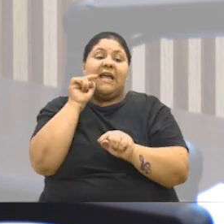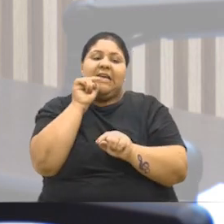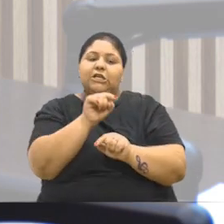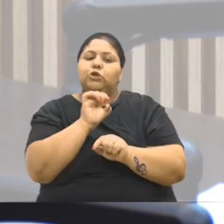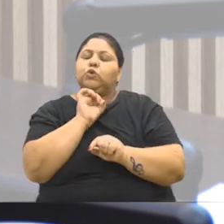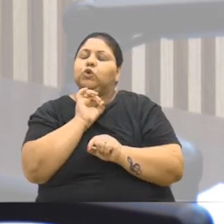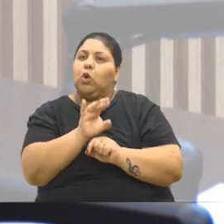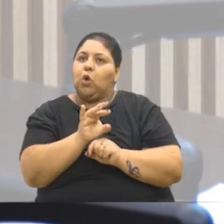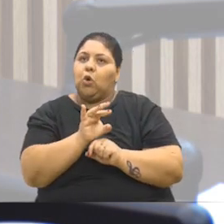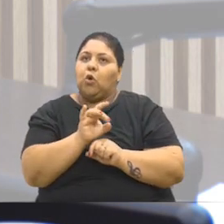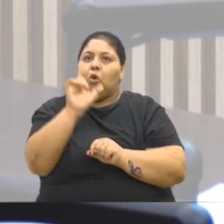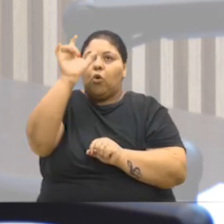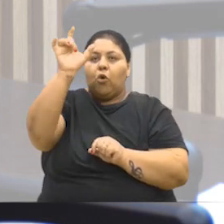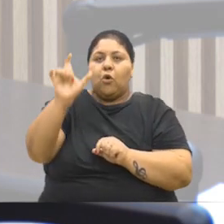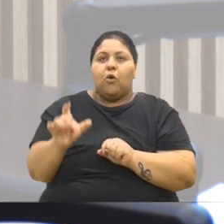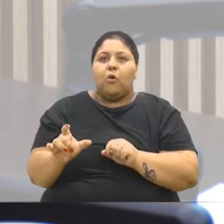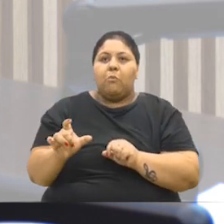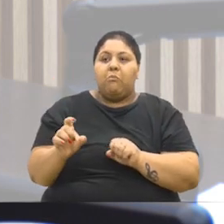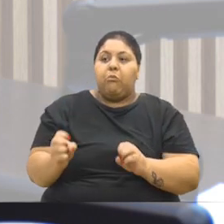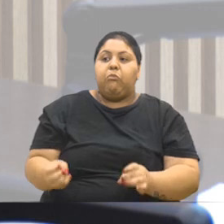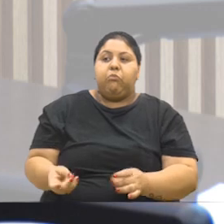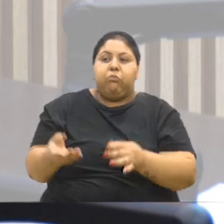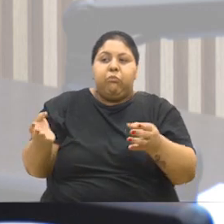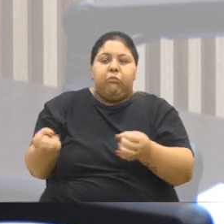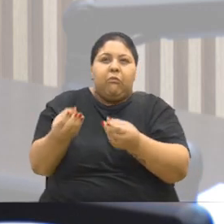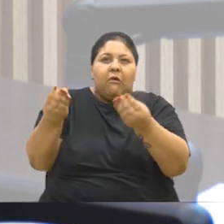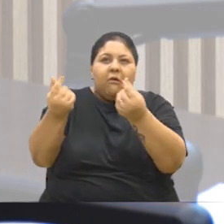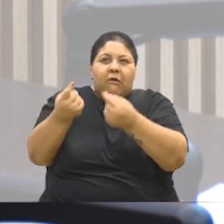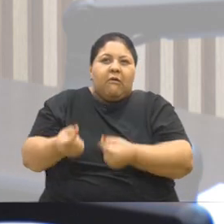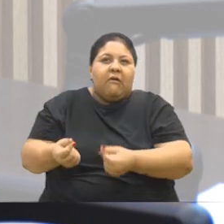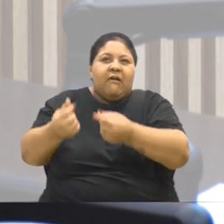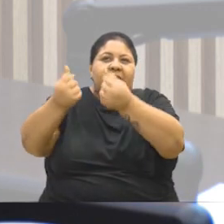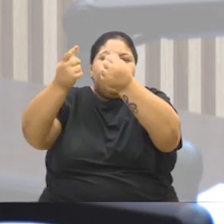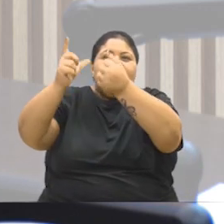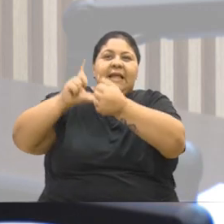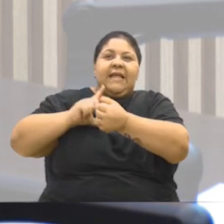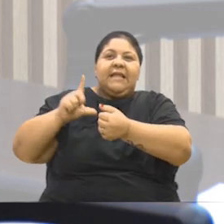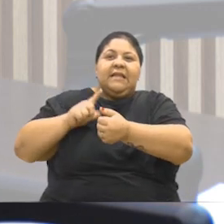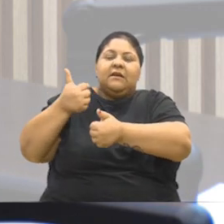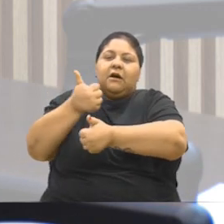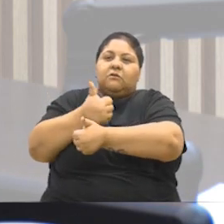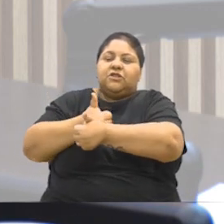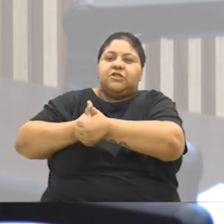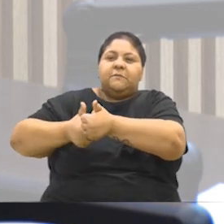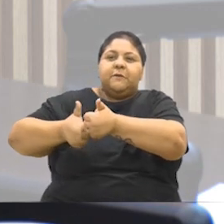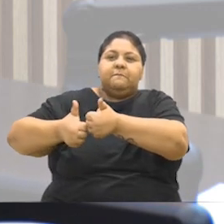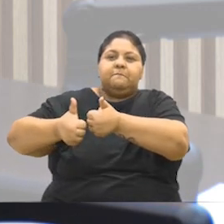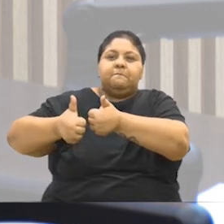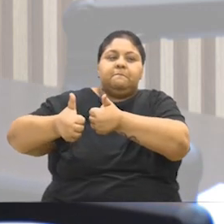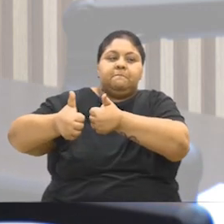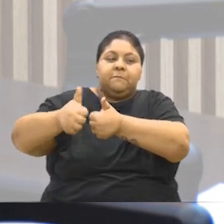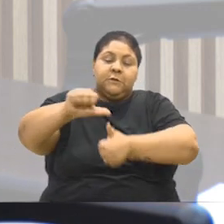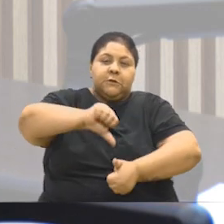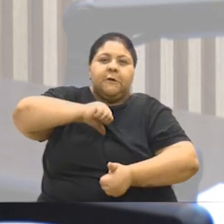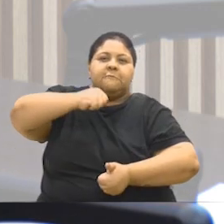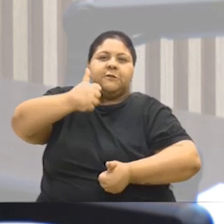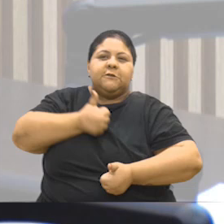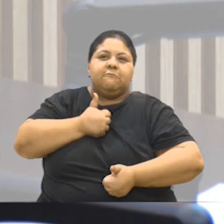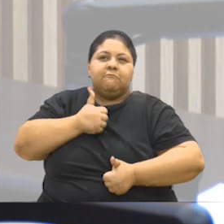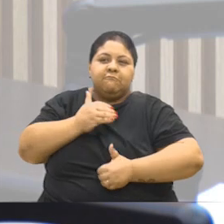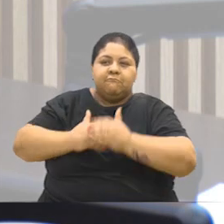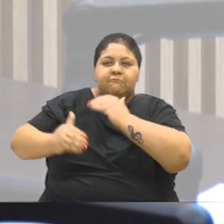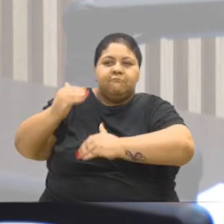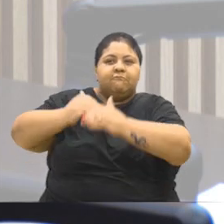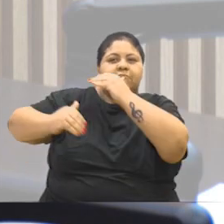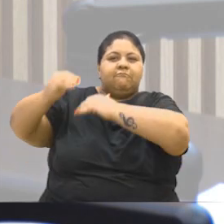isso. Uma pessoa abundante, ela é uma pessoa que tem autoestima elevada. Uma pessoa que tem a autoestima elevada é